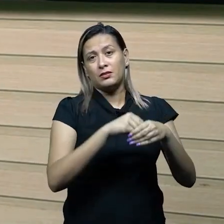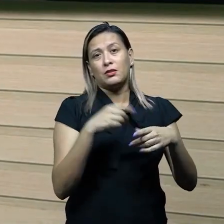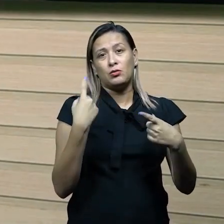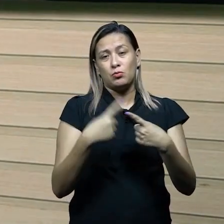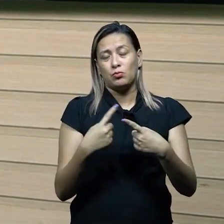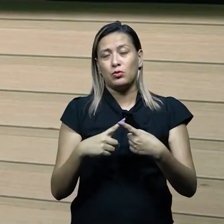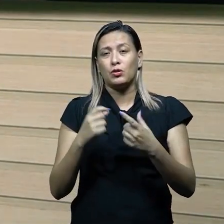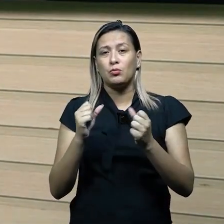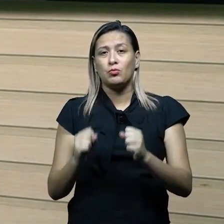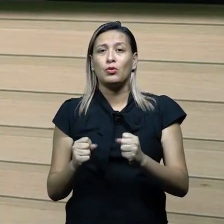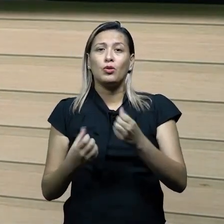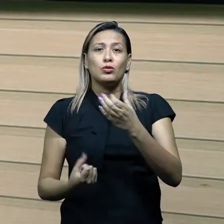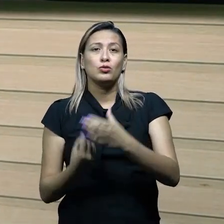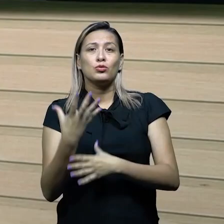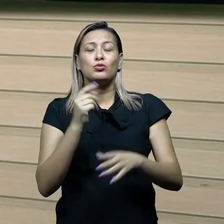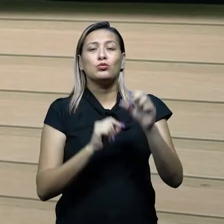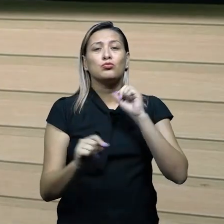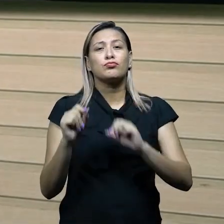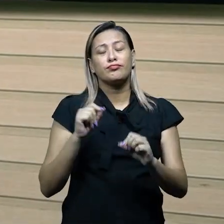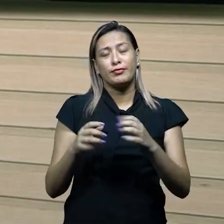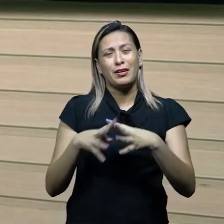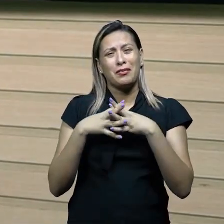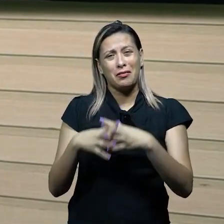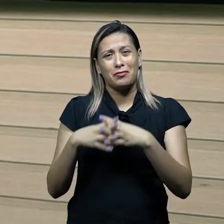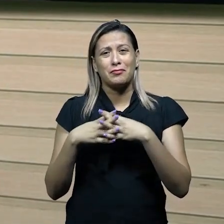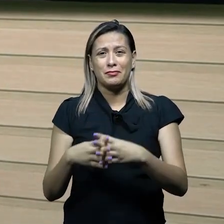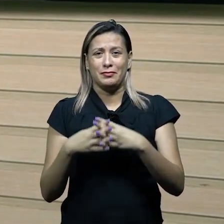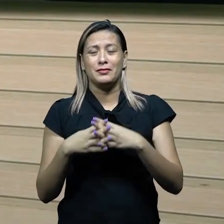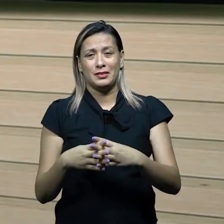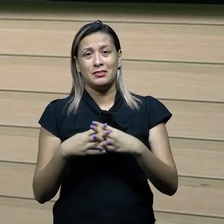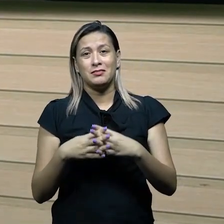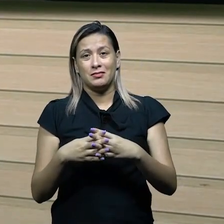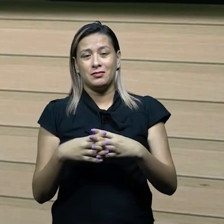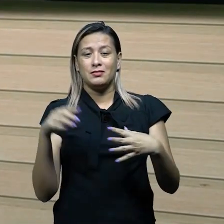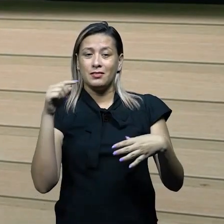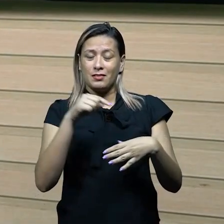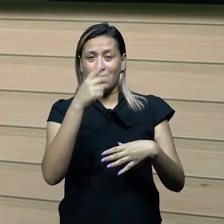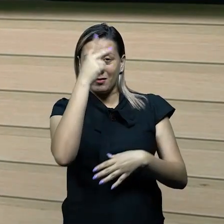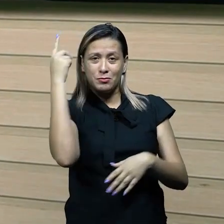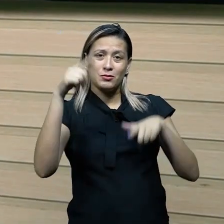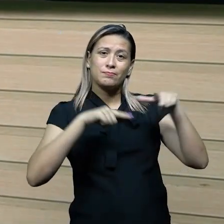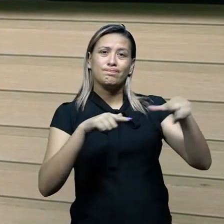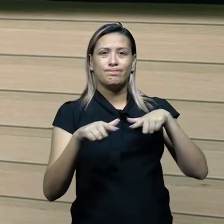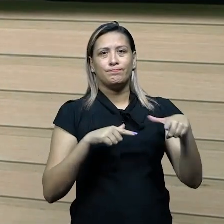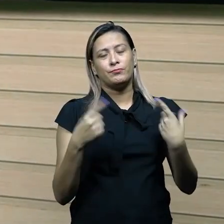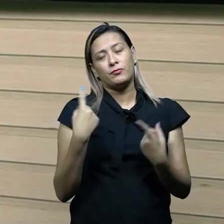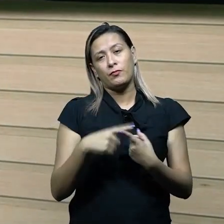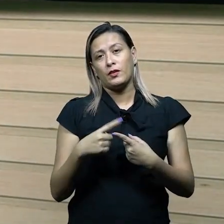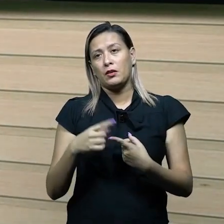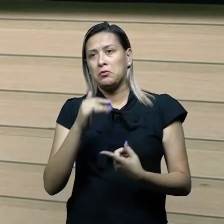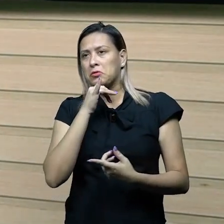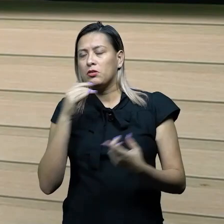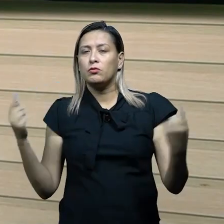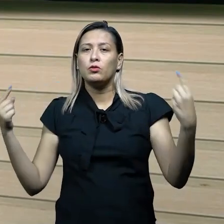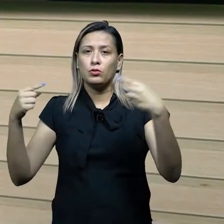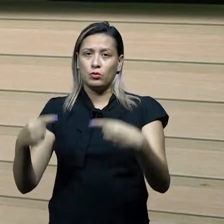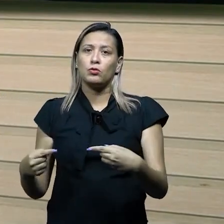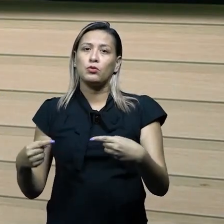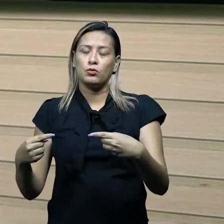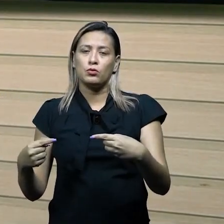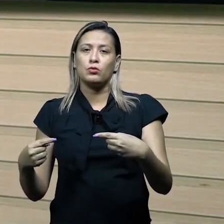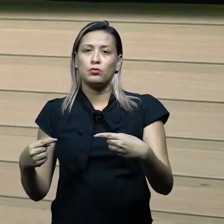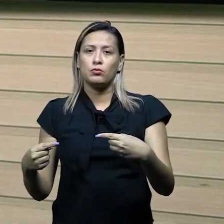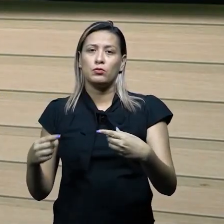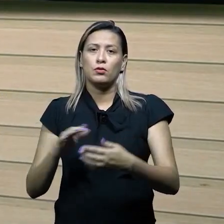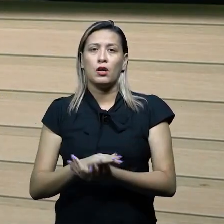entre os funcionários da empresa. Por que pode gerar alguns conflitos entre os funcionários da empresa? Vamos supor que eu vou concorrer com a vaga com a minha